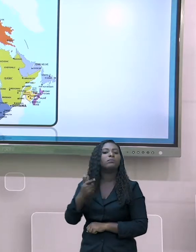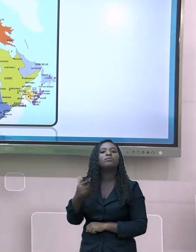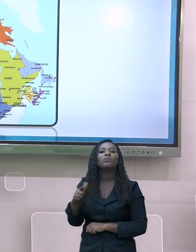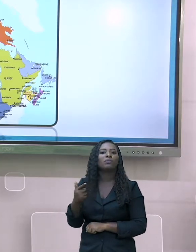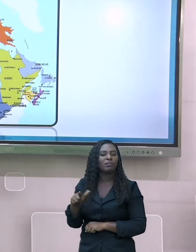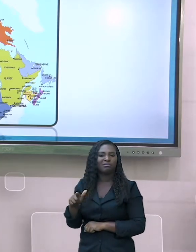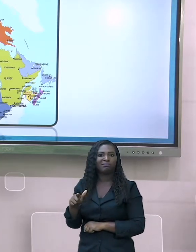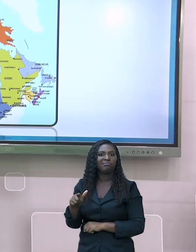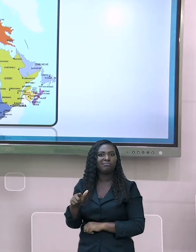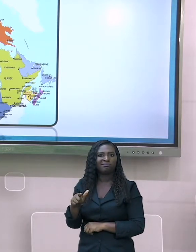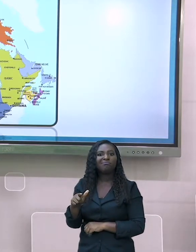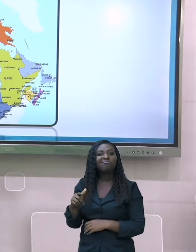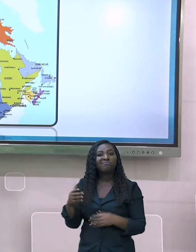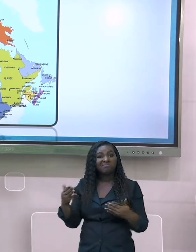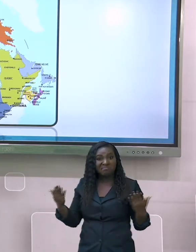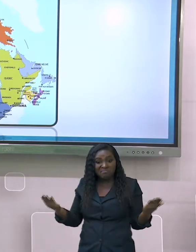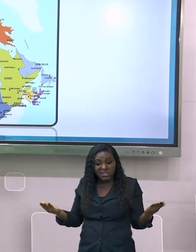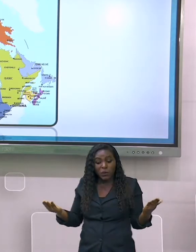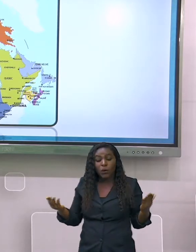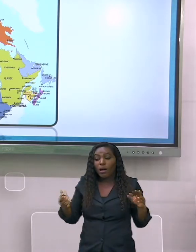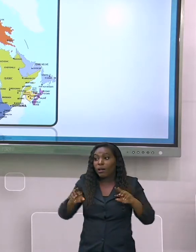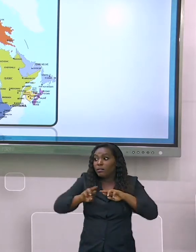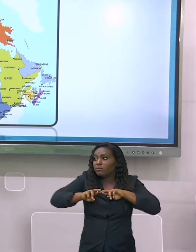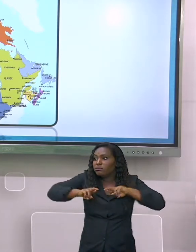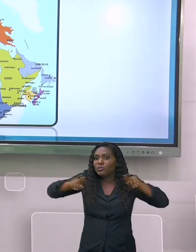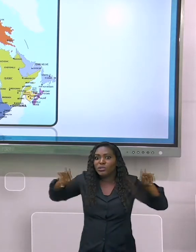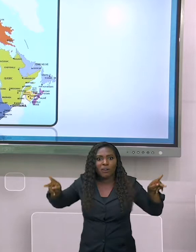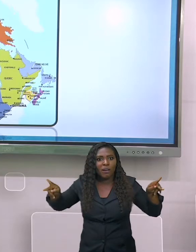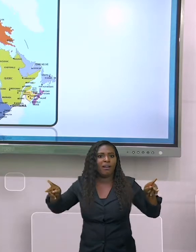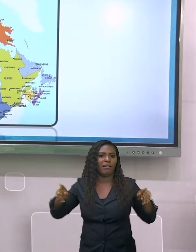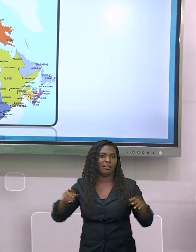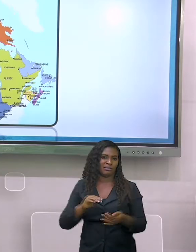Então, a diferença é muito grande.